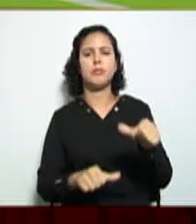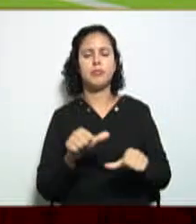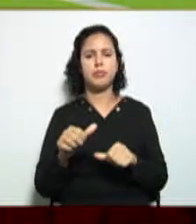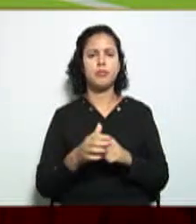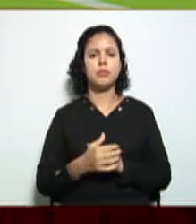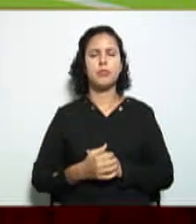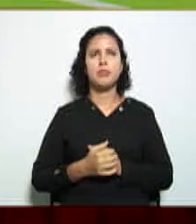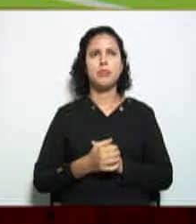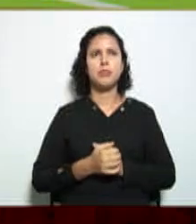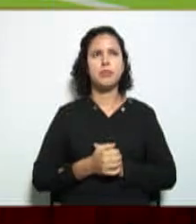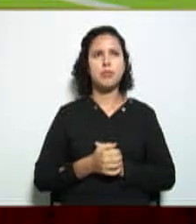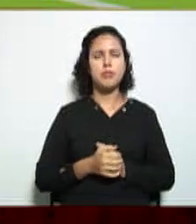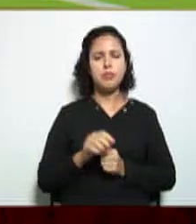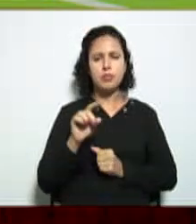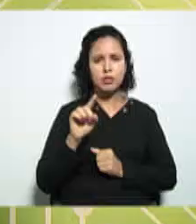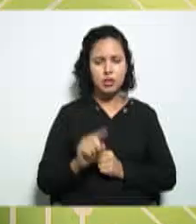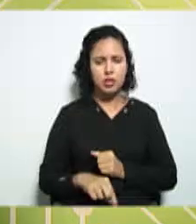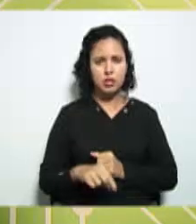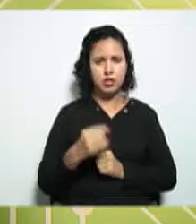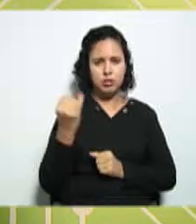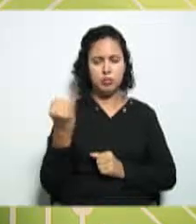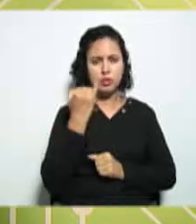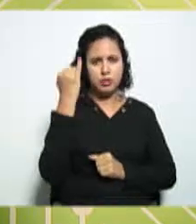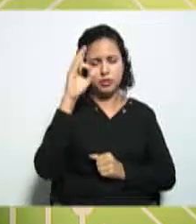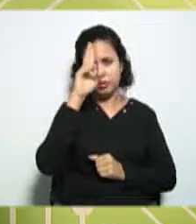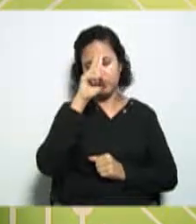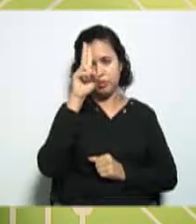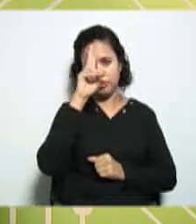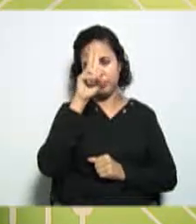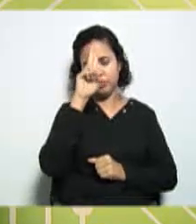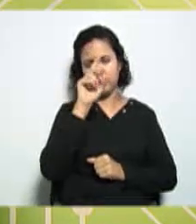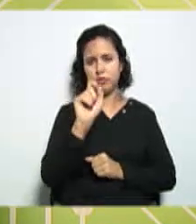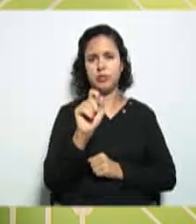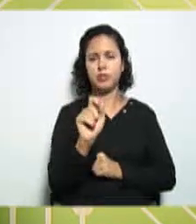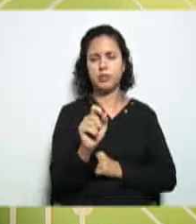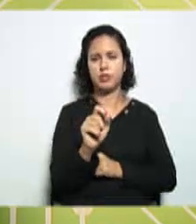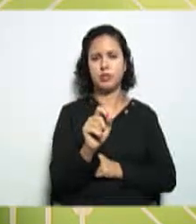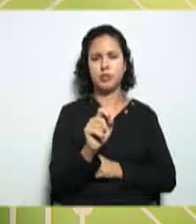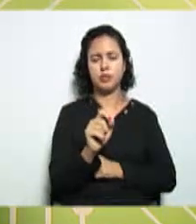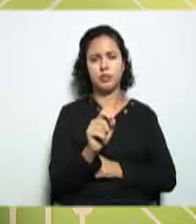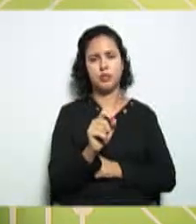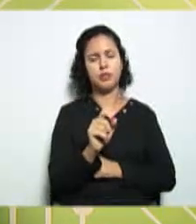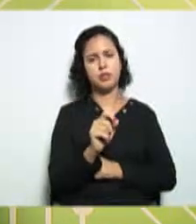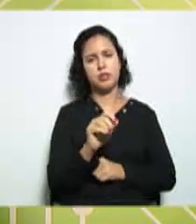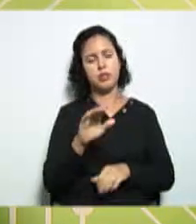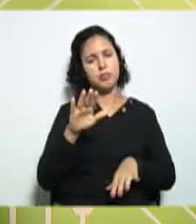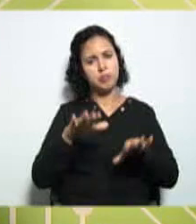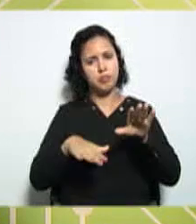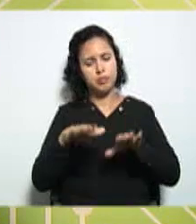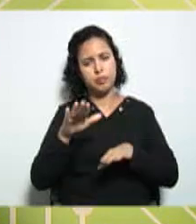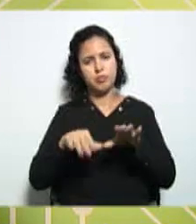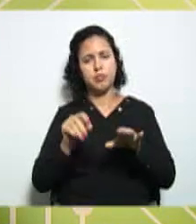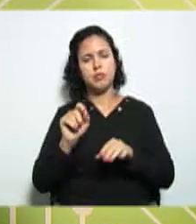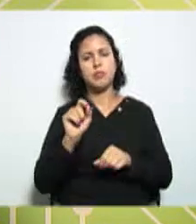É importante lembrar também, como a professora está falando, que vai depender daquela